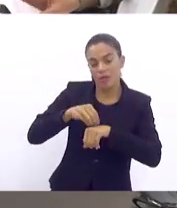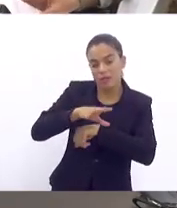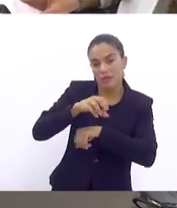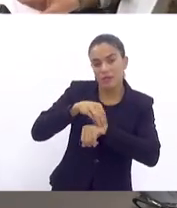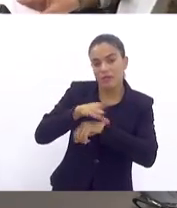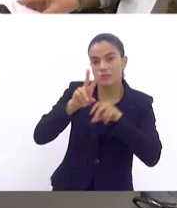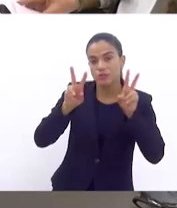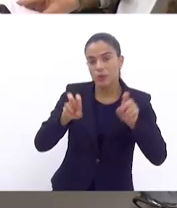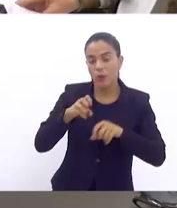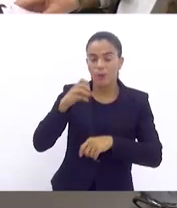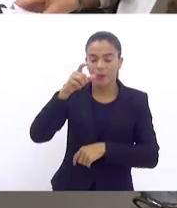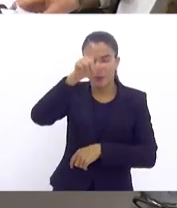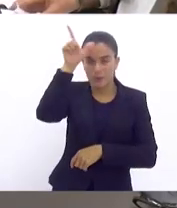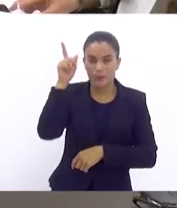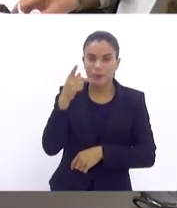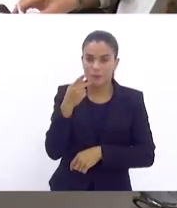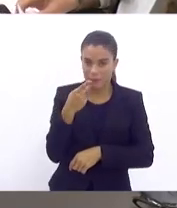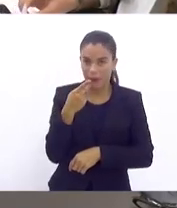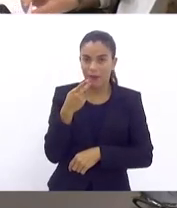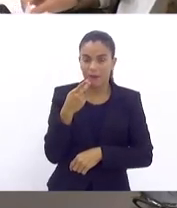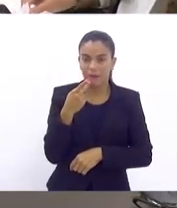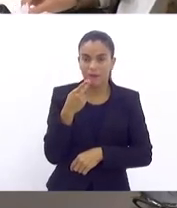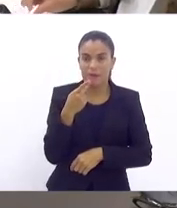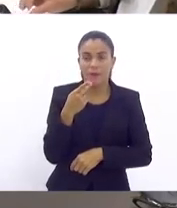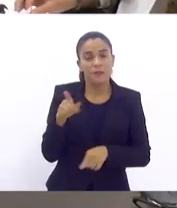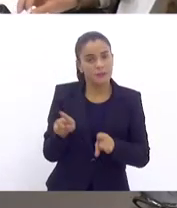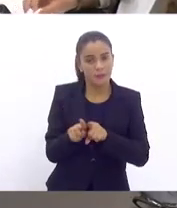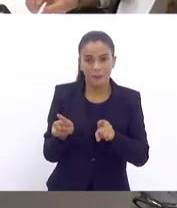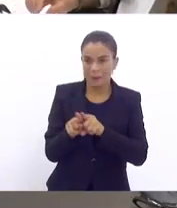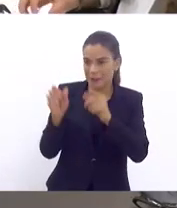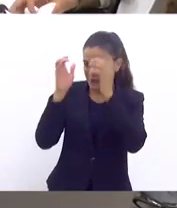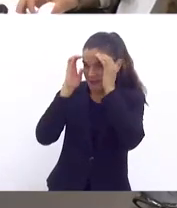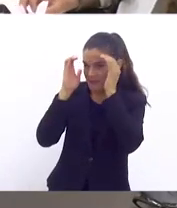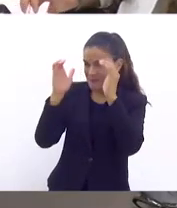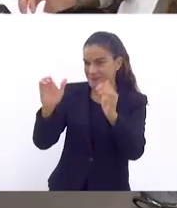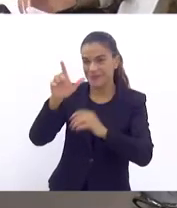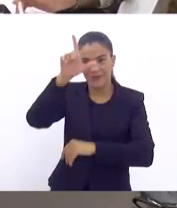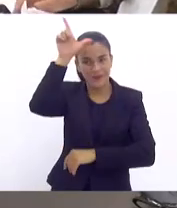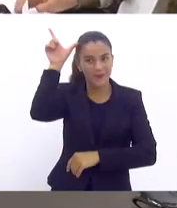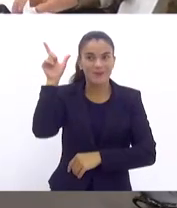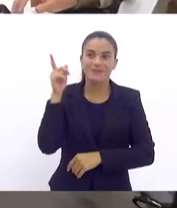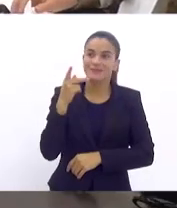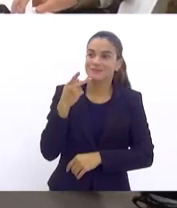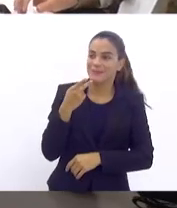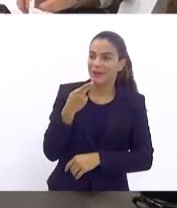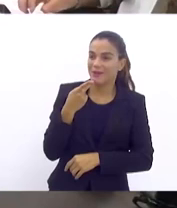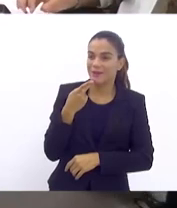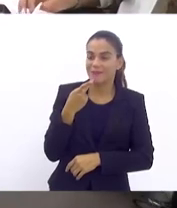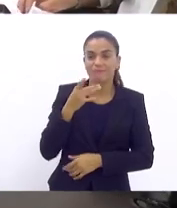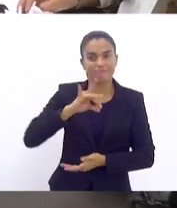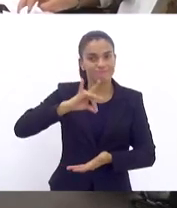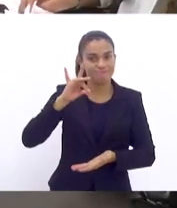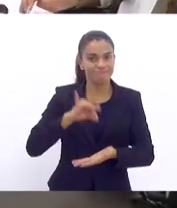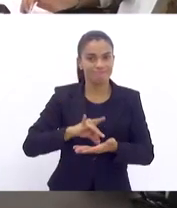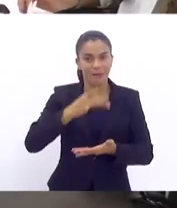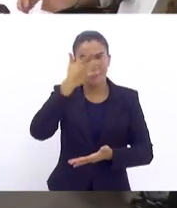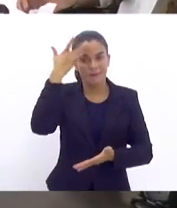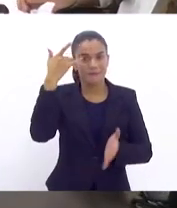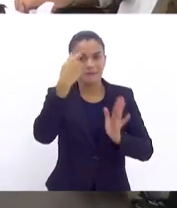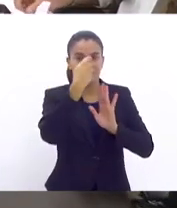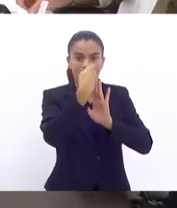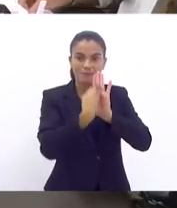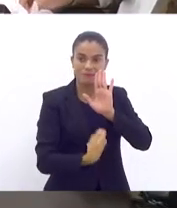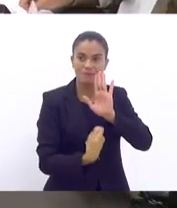Luis Paulo no início da sessão até respeito aí ao Deputado Luiz Paulo que de fato o autor e